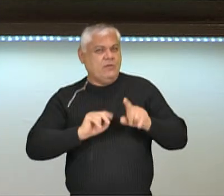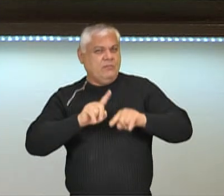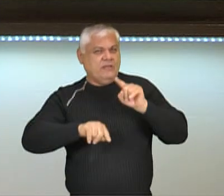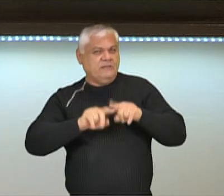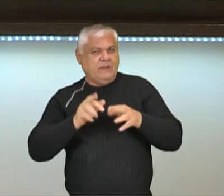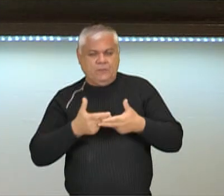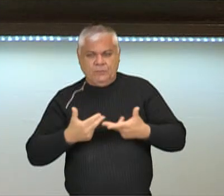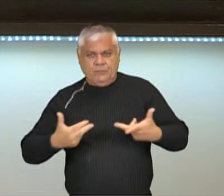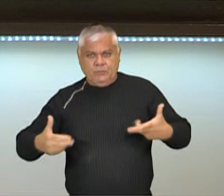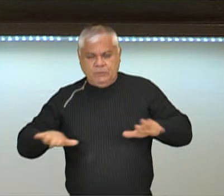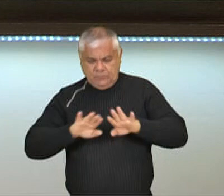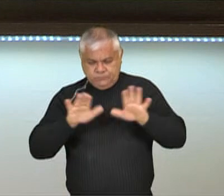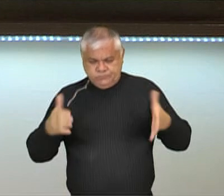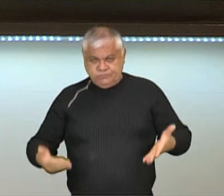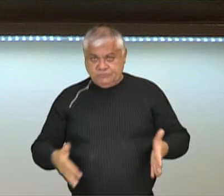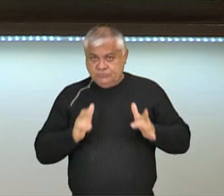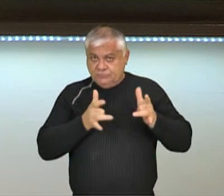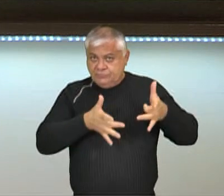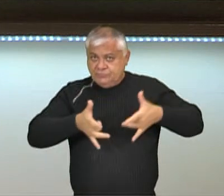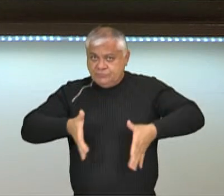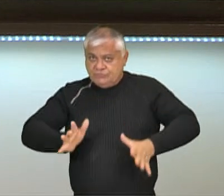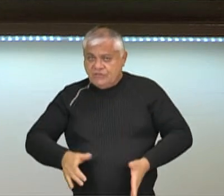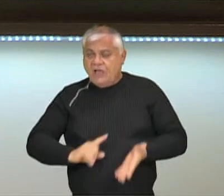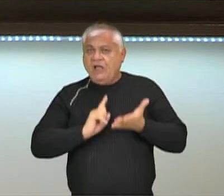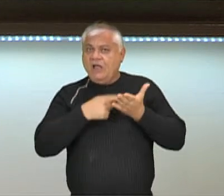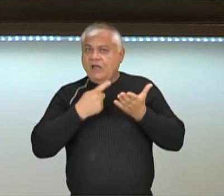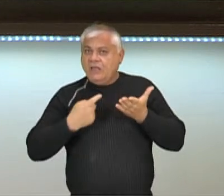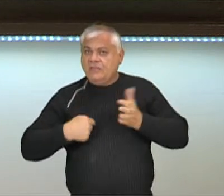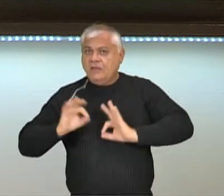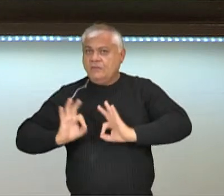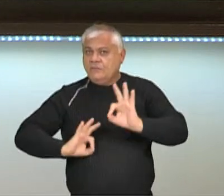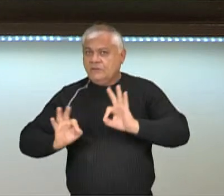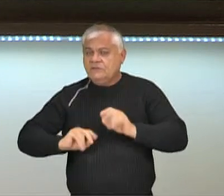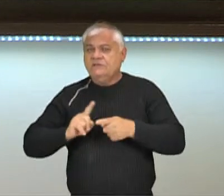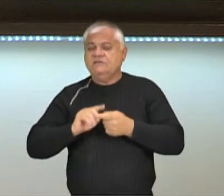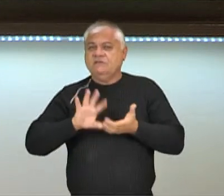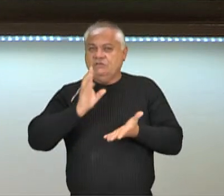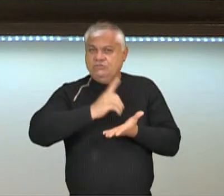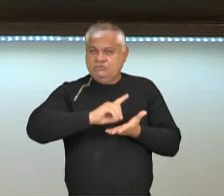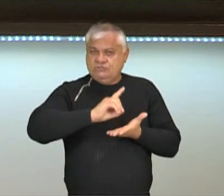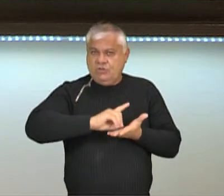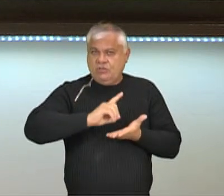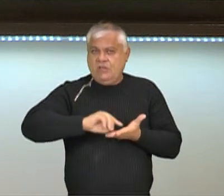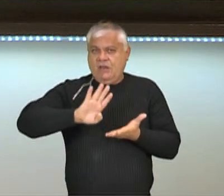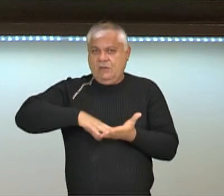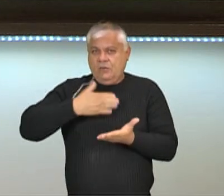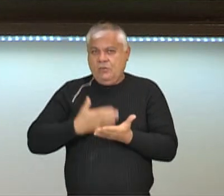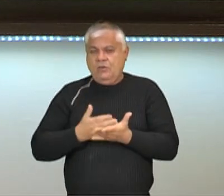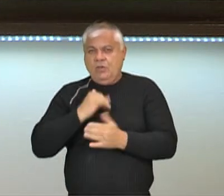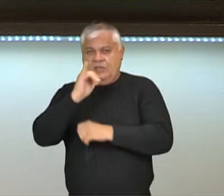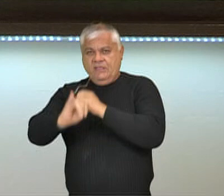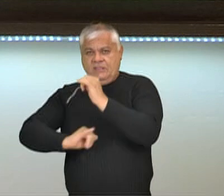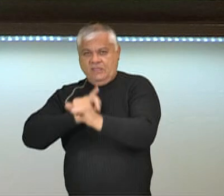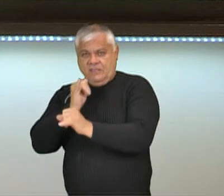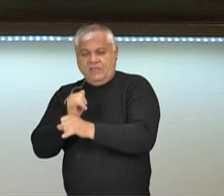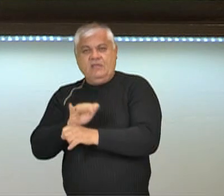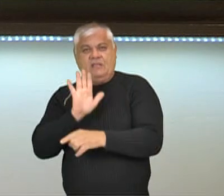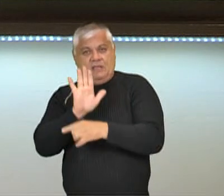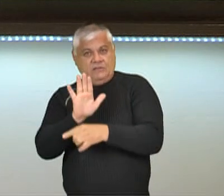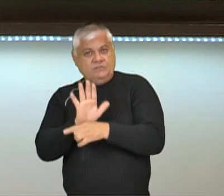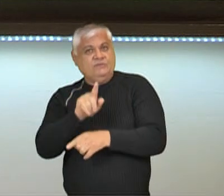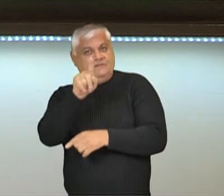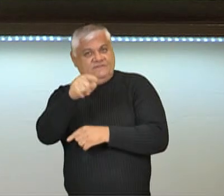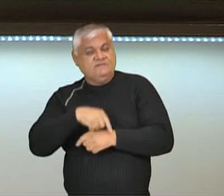para a nossa aula começar? Pegue aí o seu caderno, organize tudo. Se tiver um dicionário, um tradutor online aí, deixa do ladinho que você